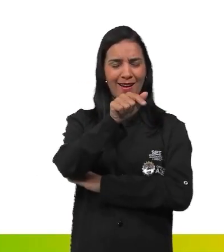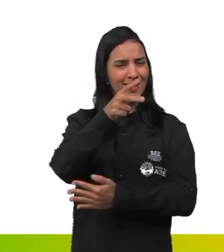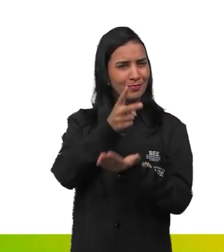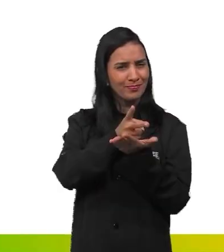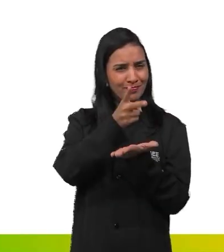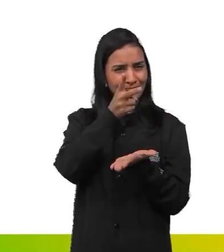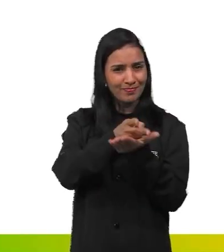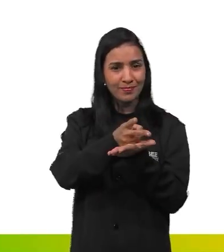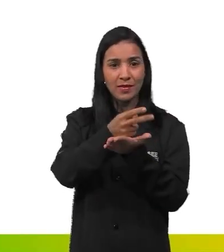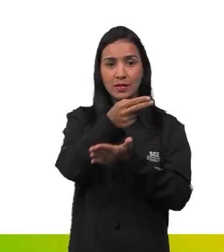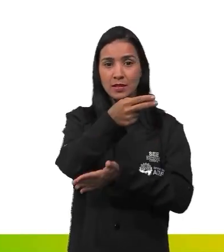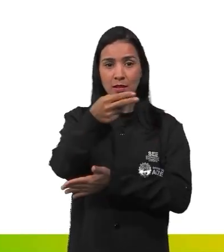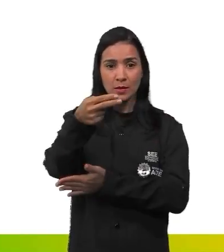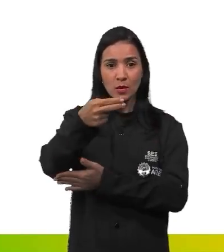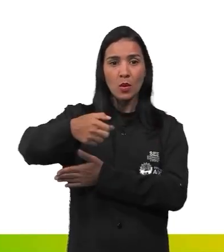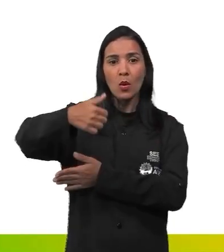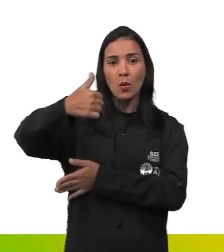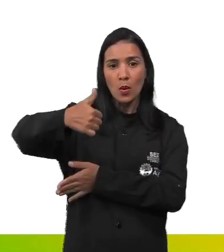termo